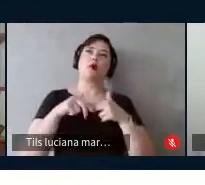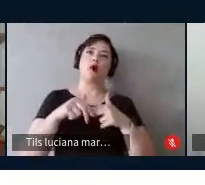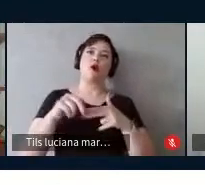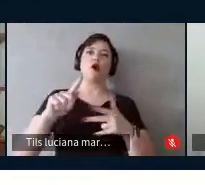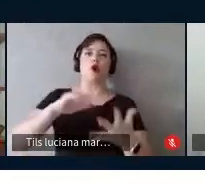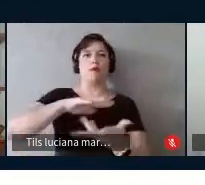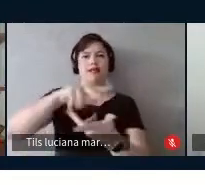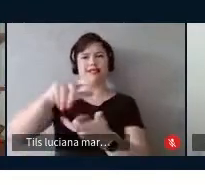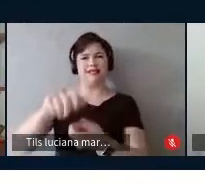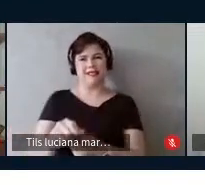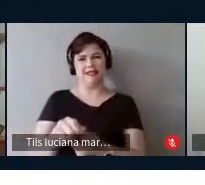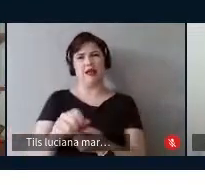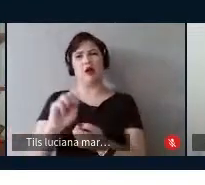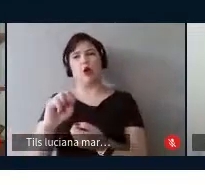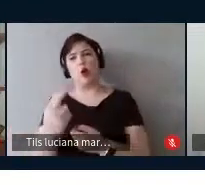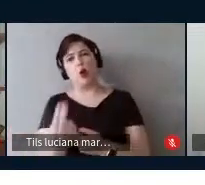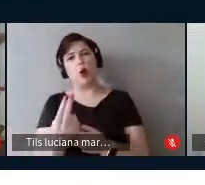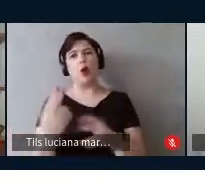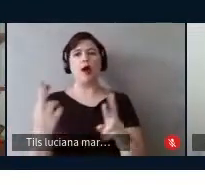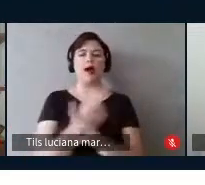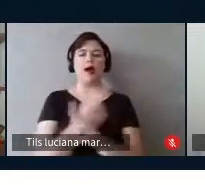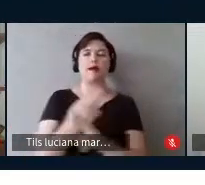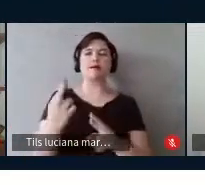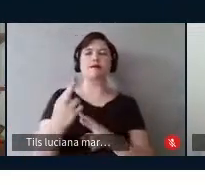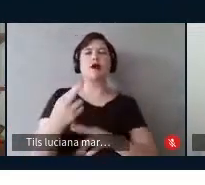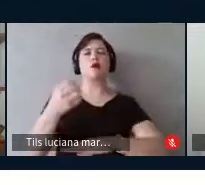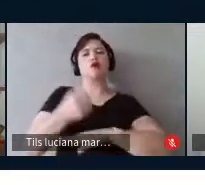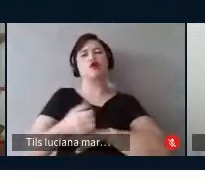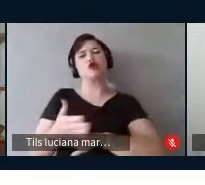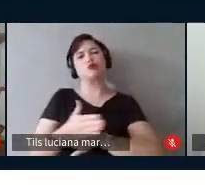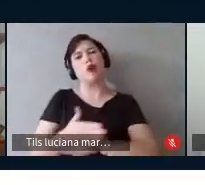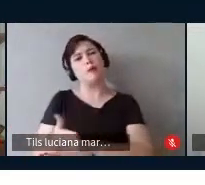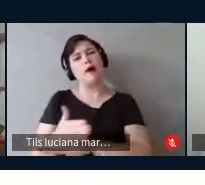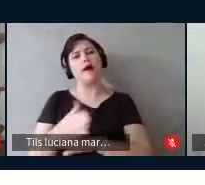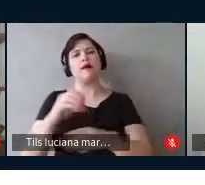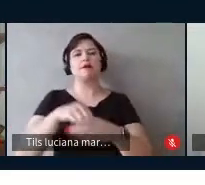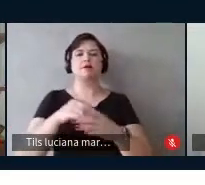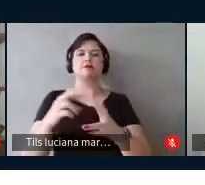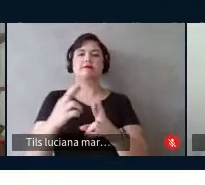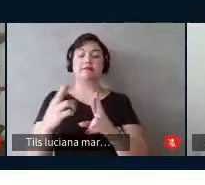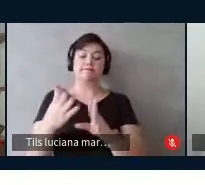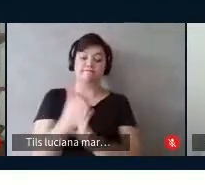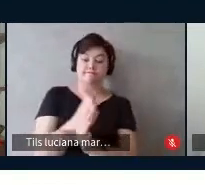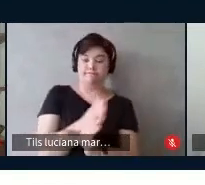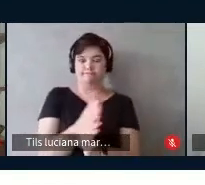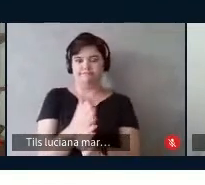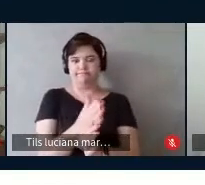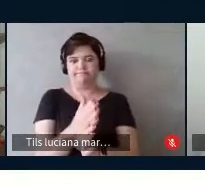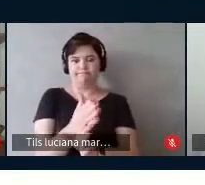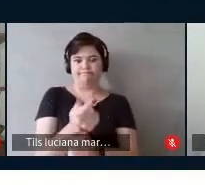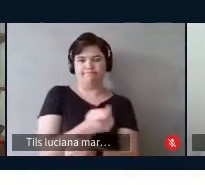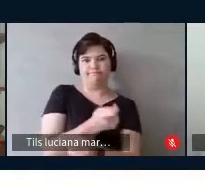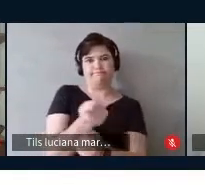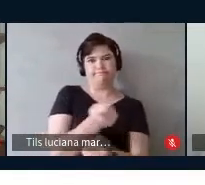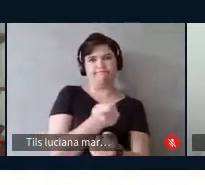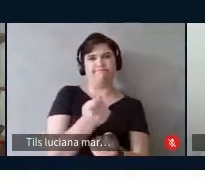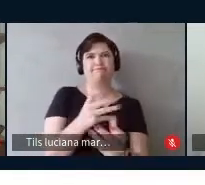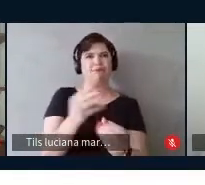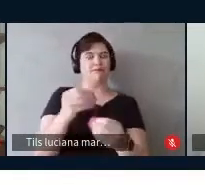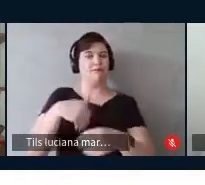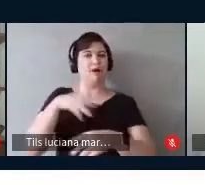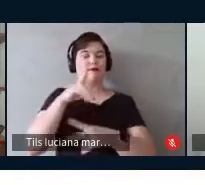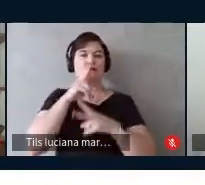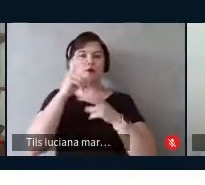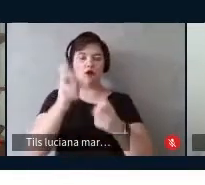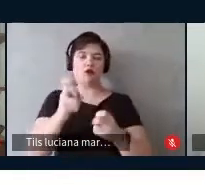globalização, relações diplomáticas, relações comerciais cada vez mais intensas. E